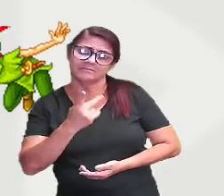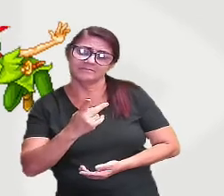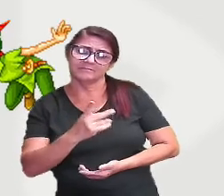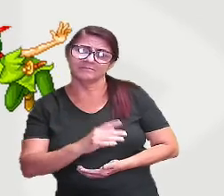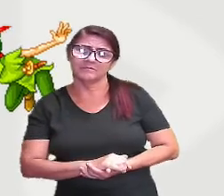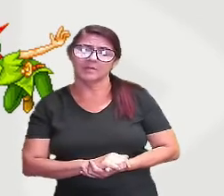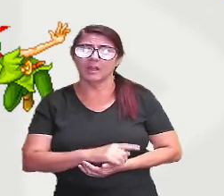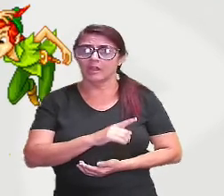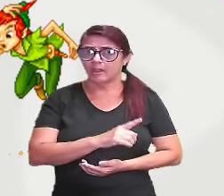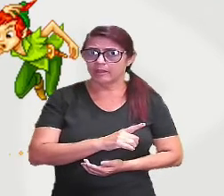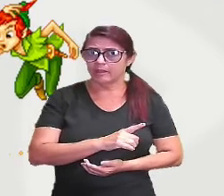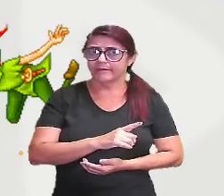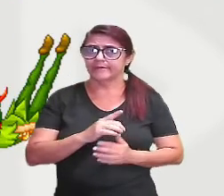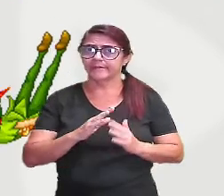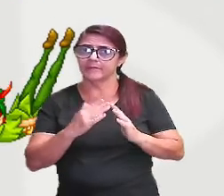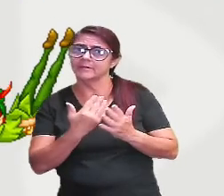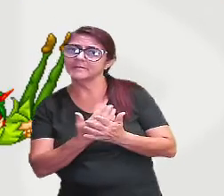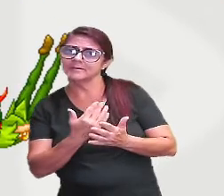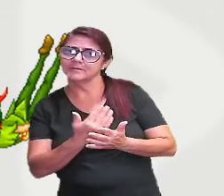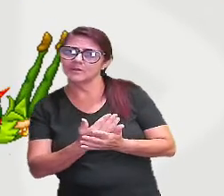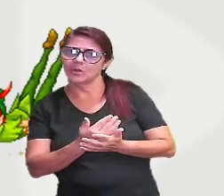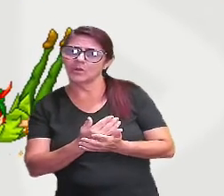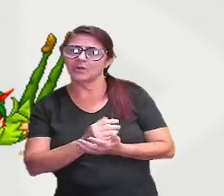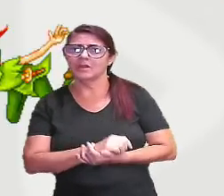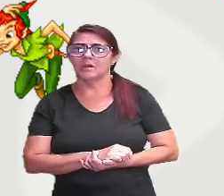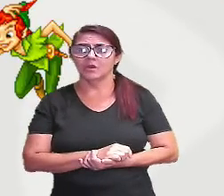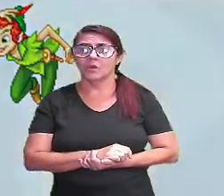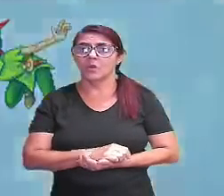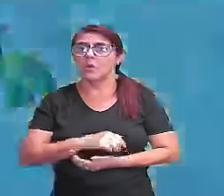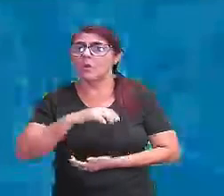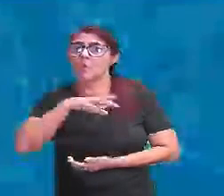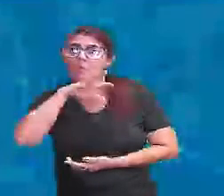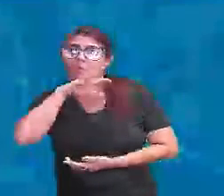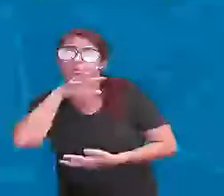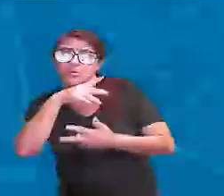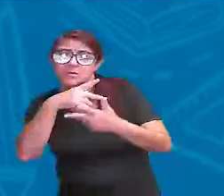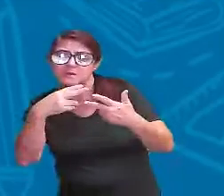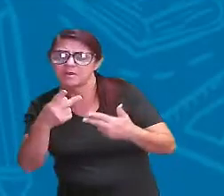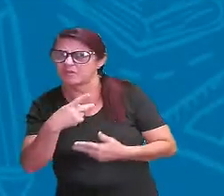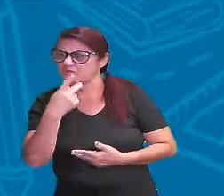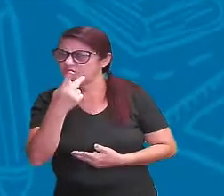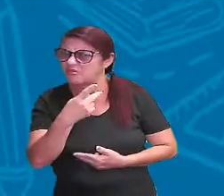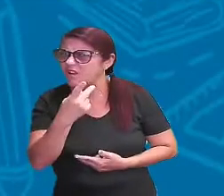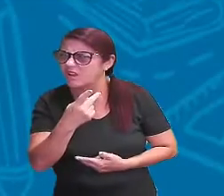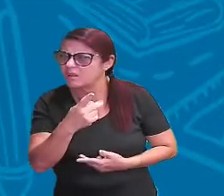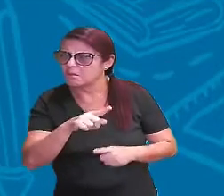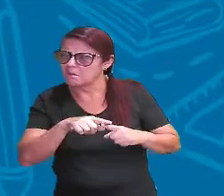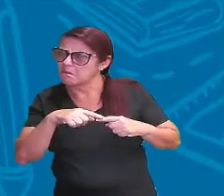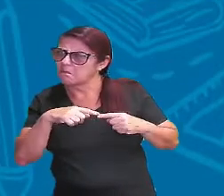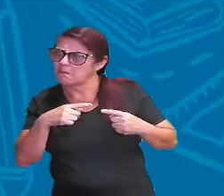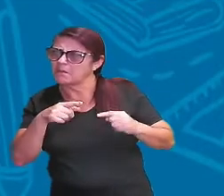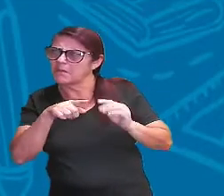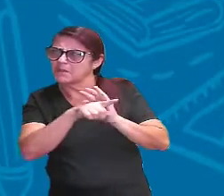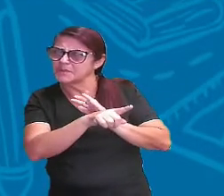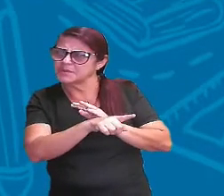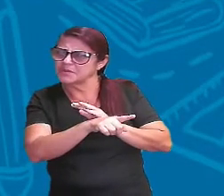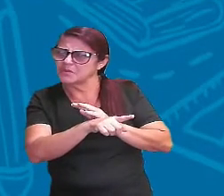para meus alunos na sala e os animais falavam. Aí, mas professora, animal